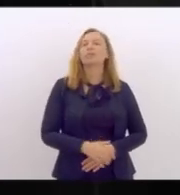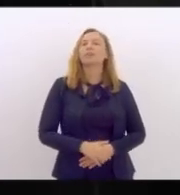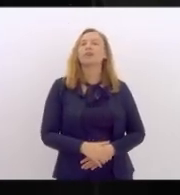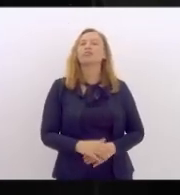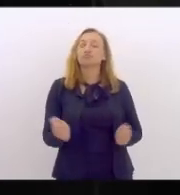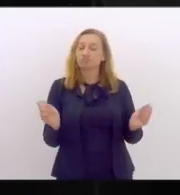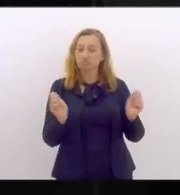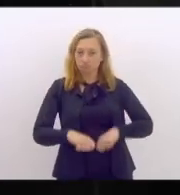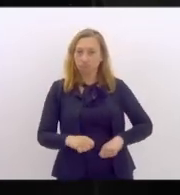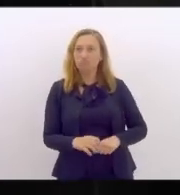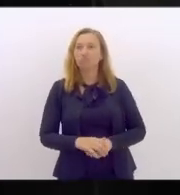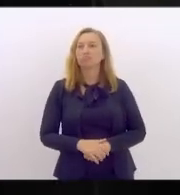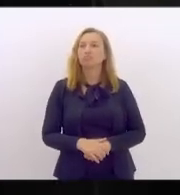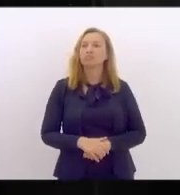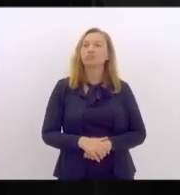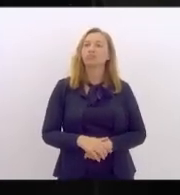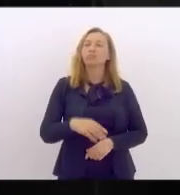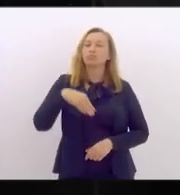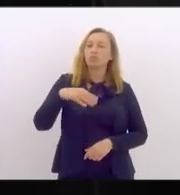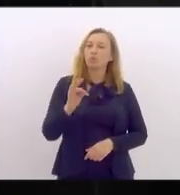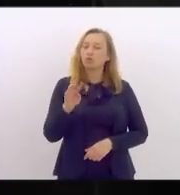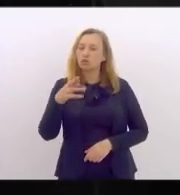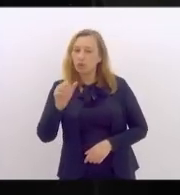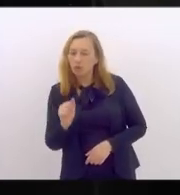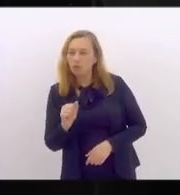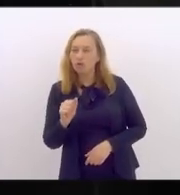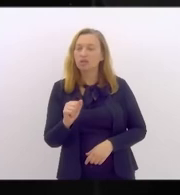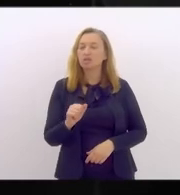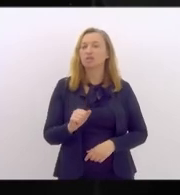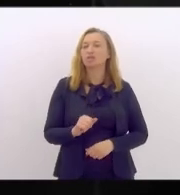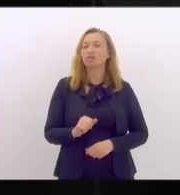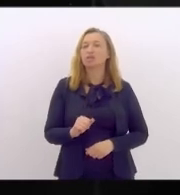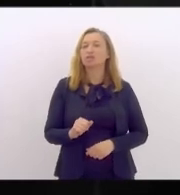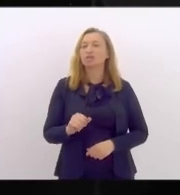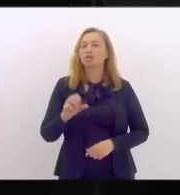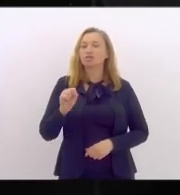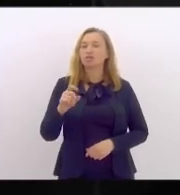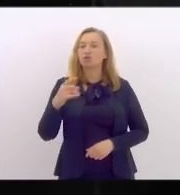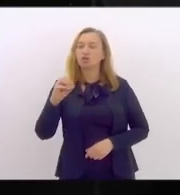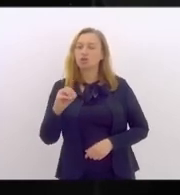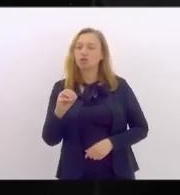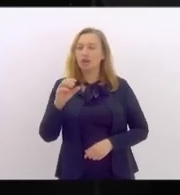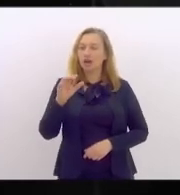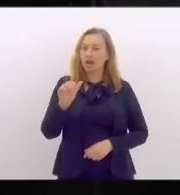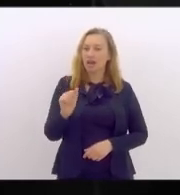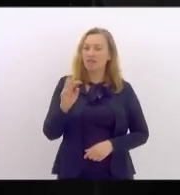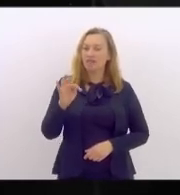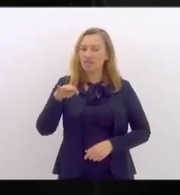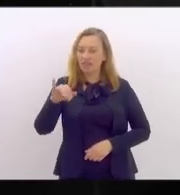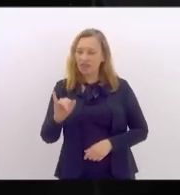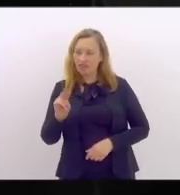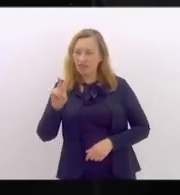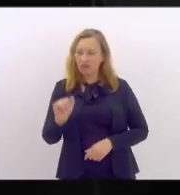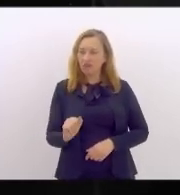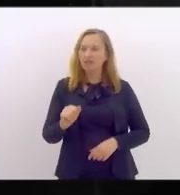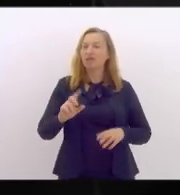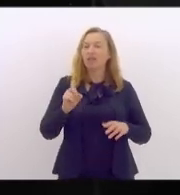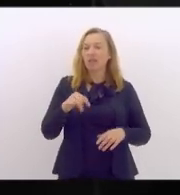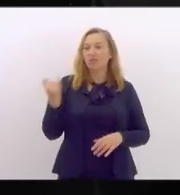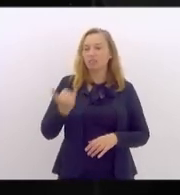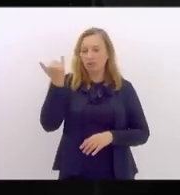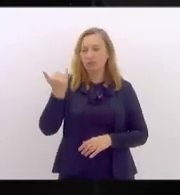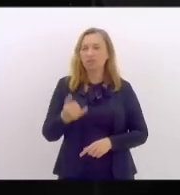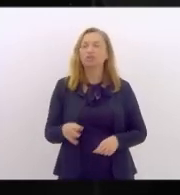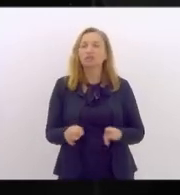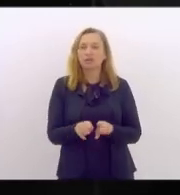capacidades motoras psicomotoras enfim sócio afetivas por isso é muito importante avançar na educação infantil é